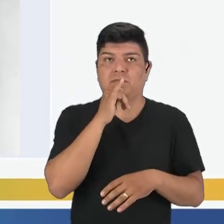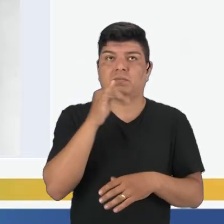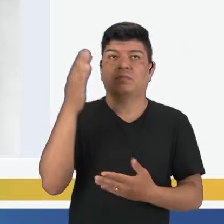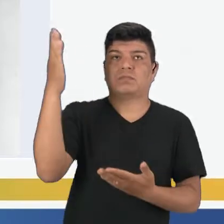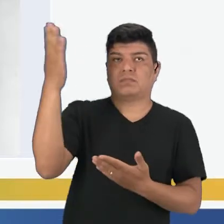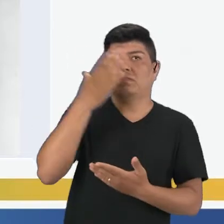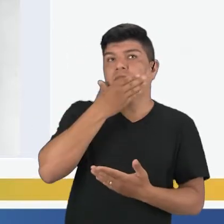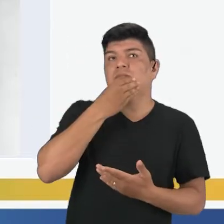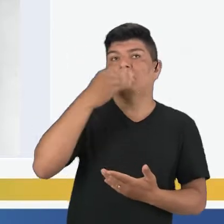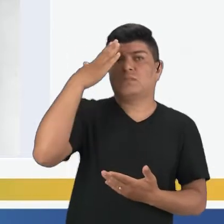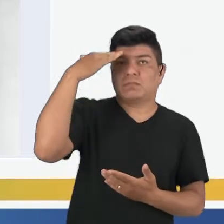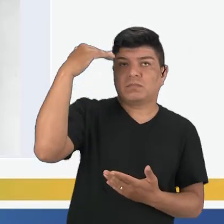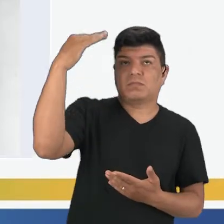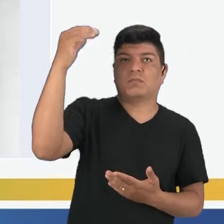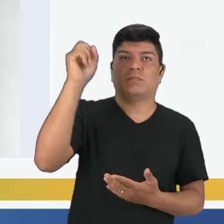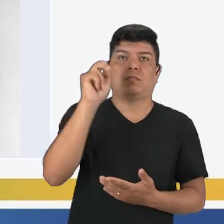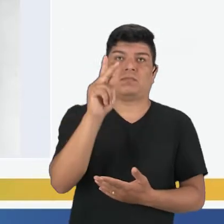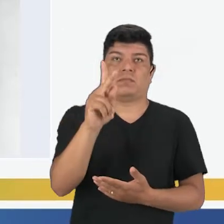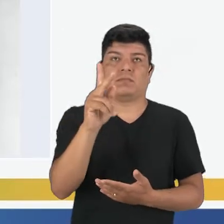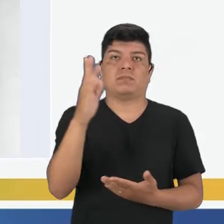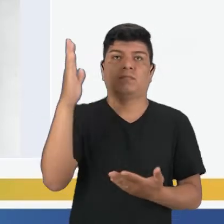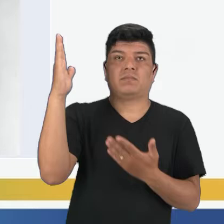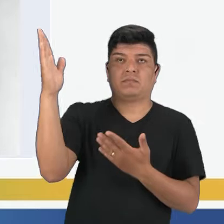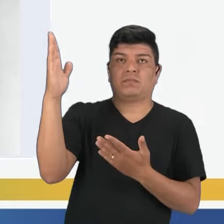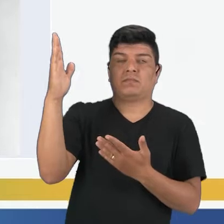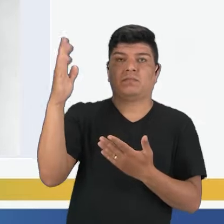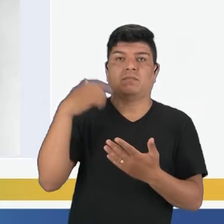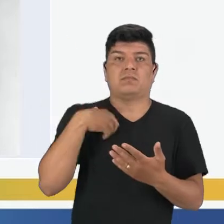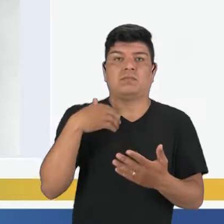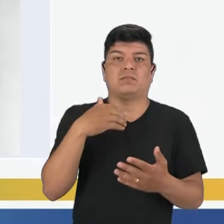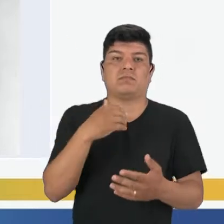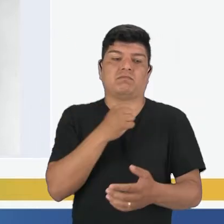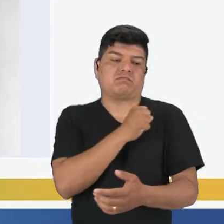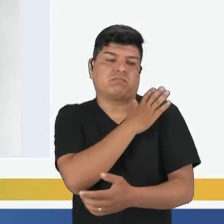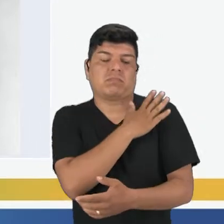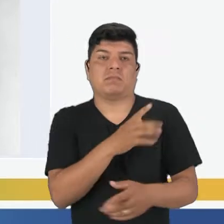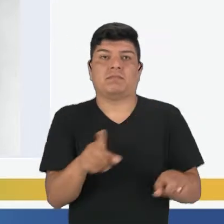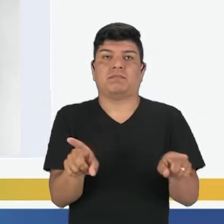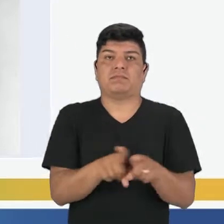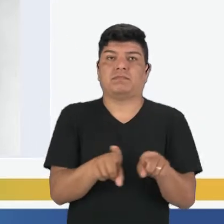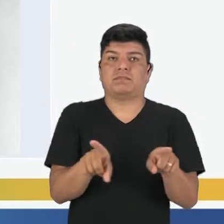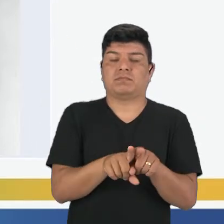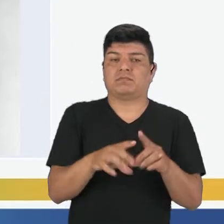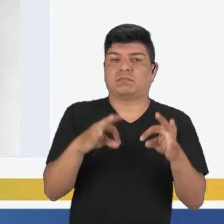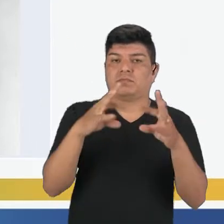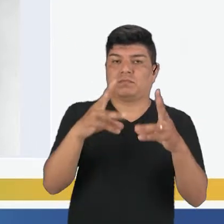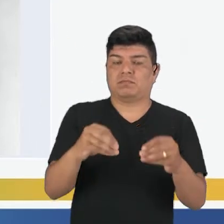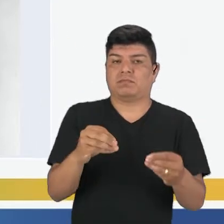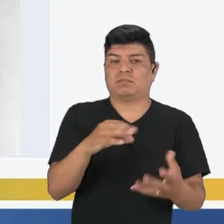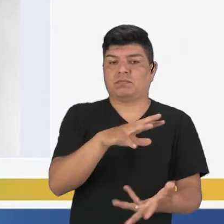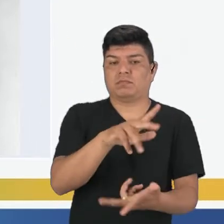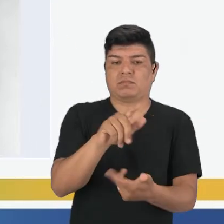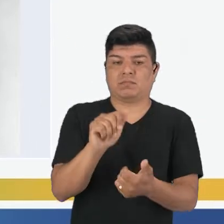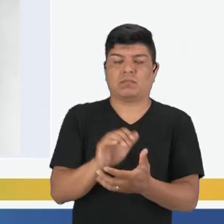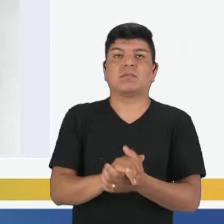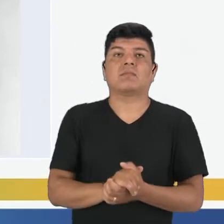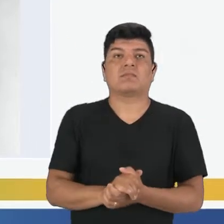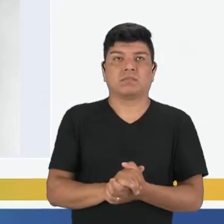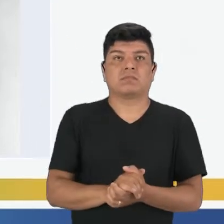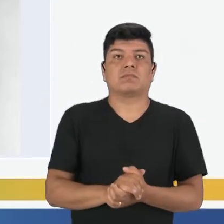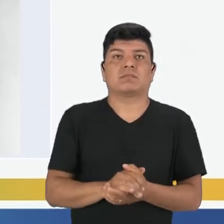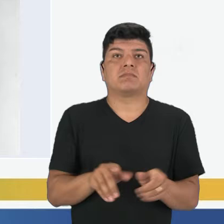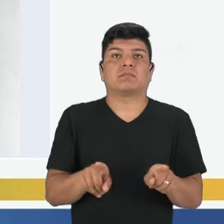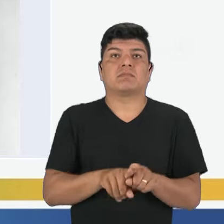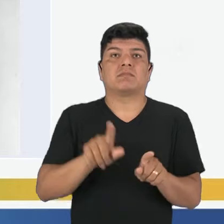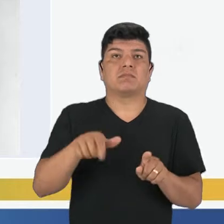Martin Luther King, ok? Destacou-se na luta contra o racismo, projetando-se em todo o mundo. Martin Luther King